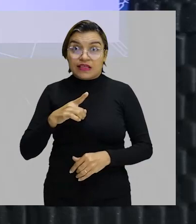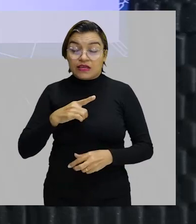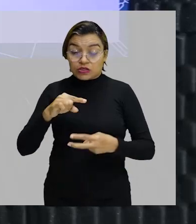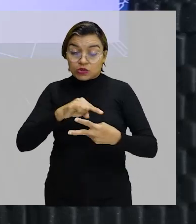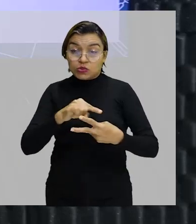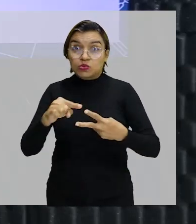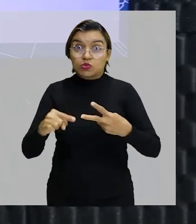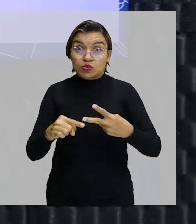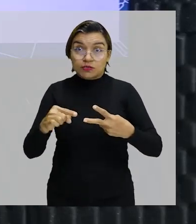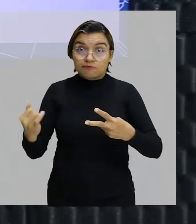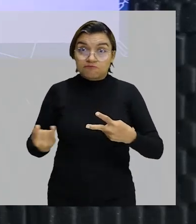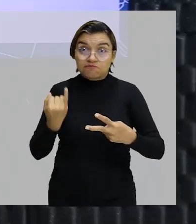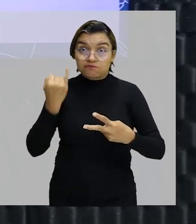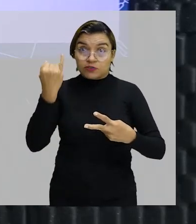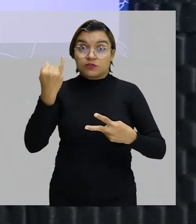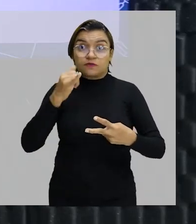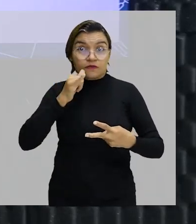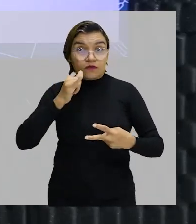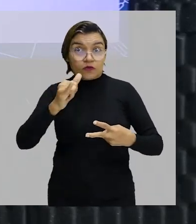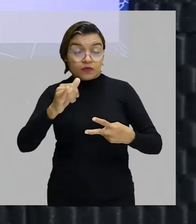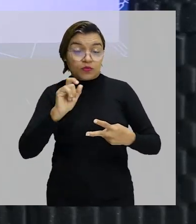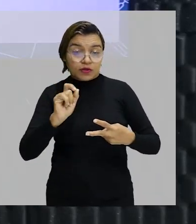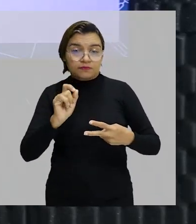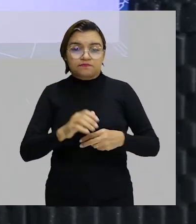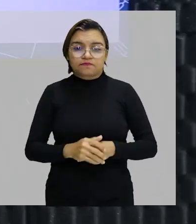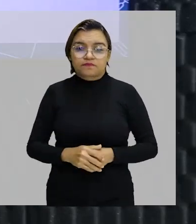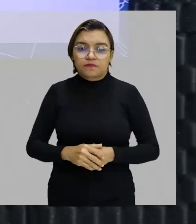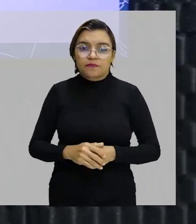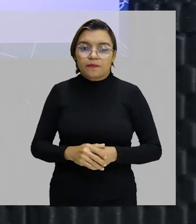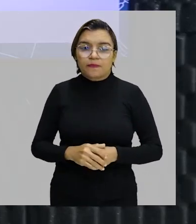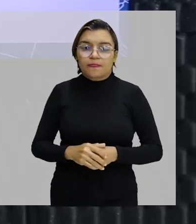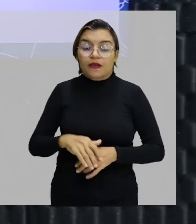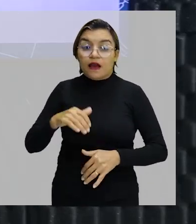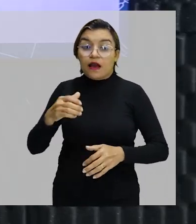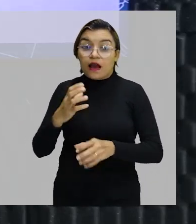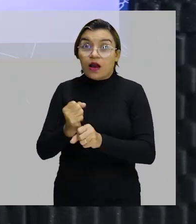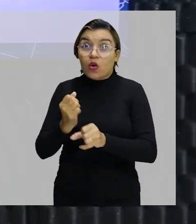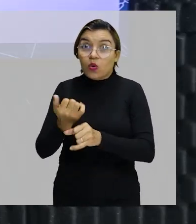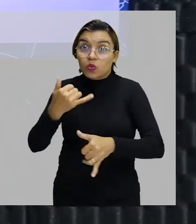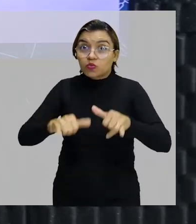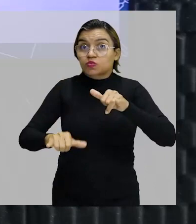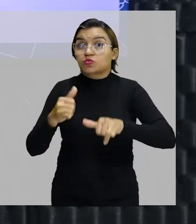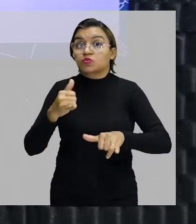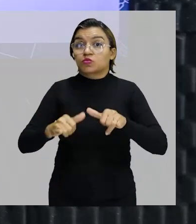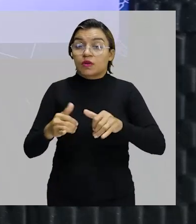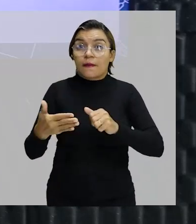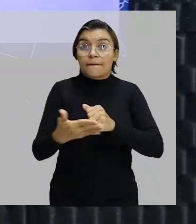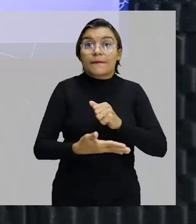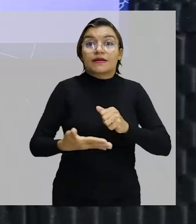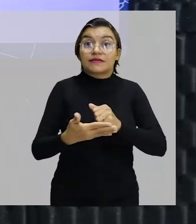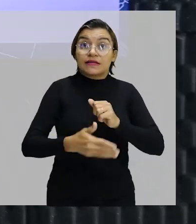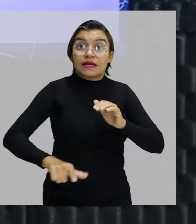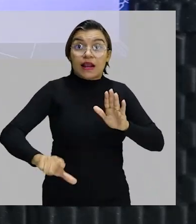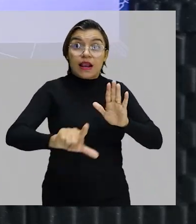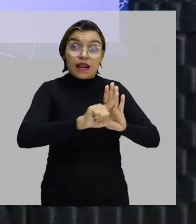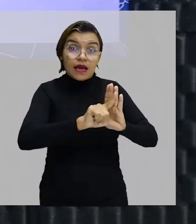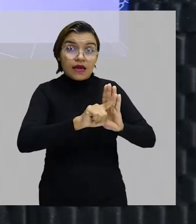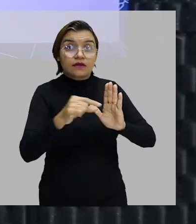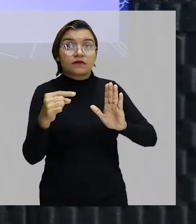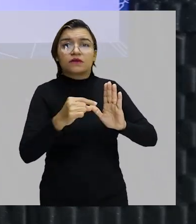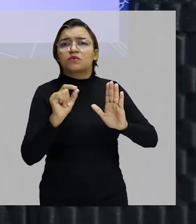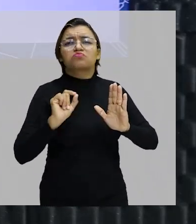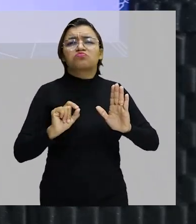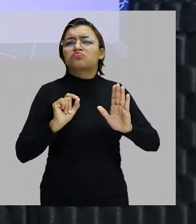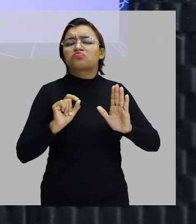informações iniciais. A estequiometria ela é baseada nas leis. Que leis